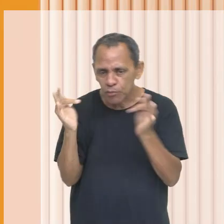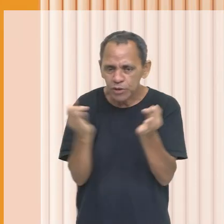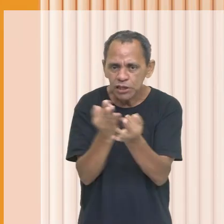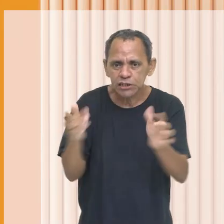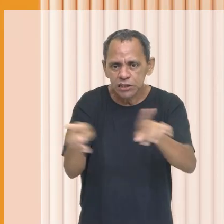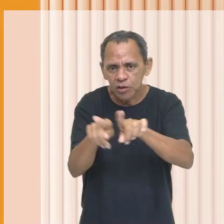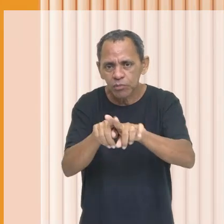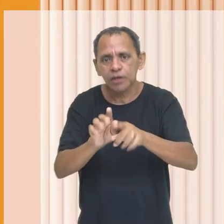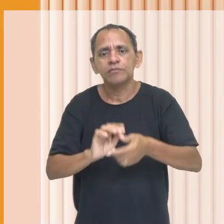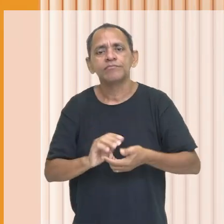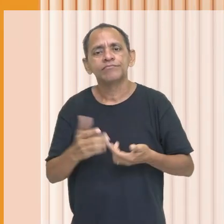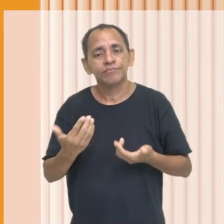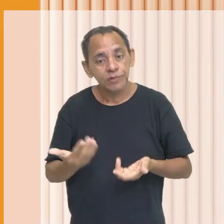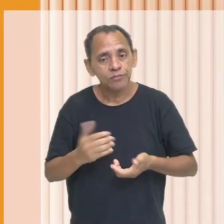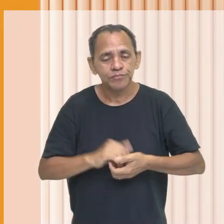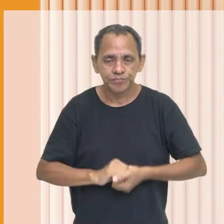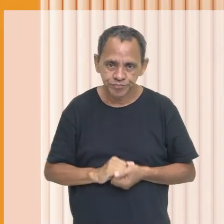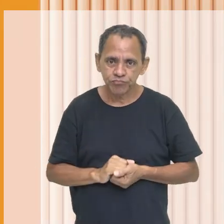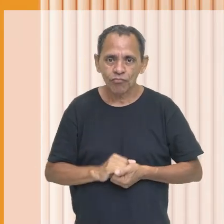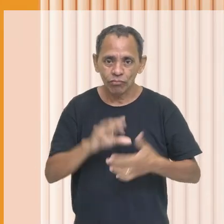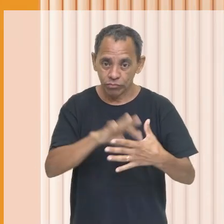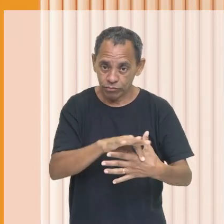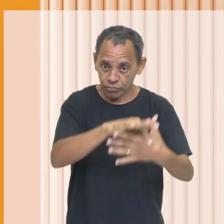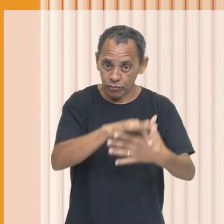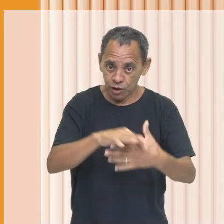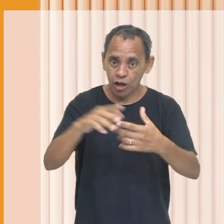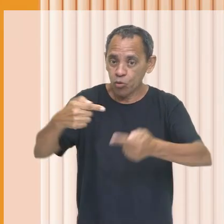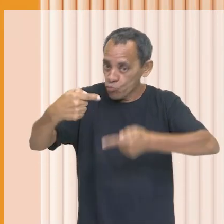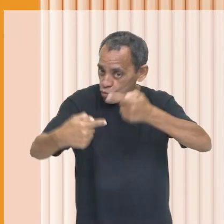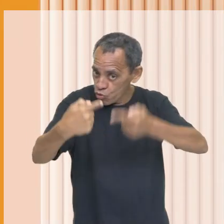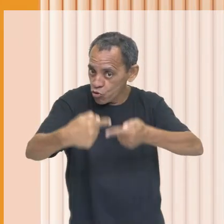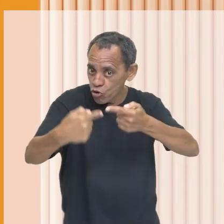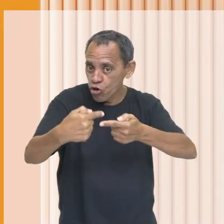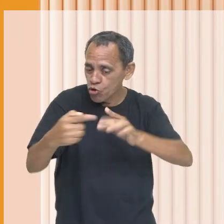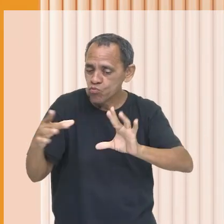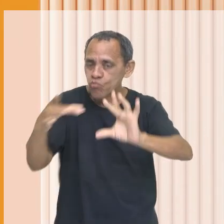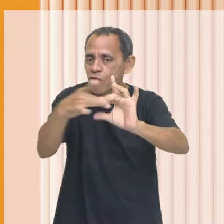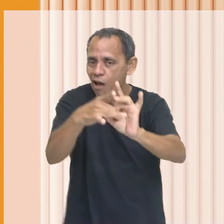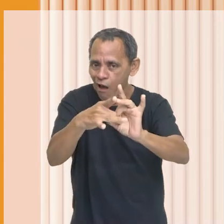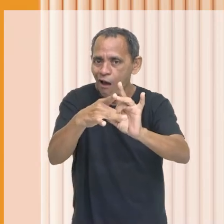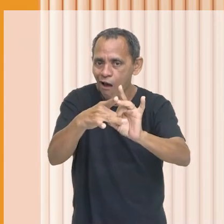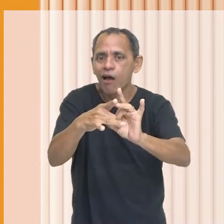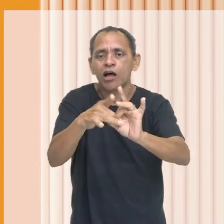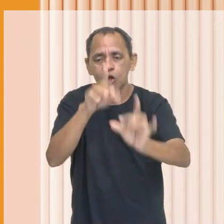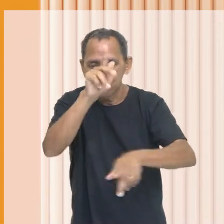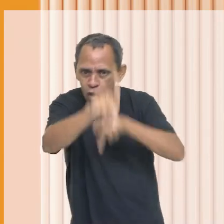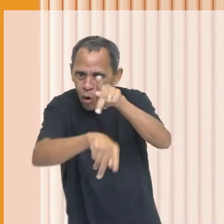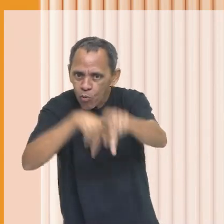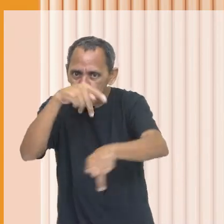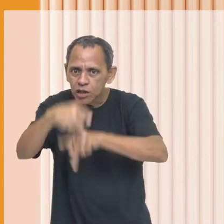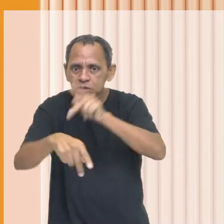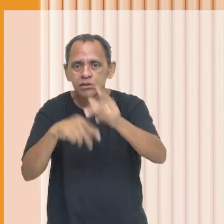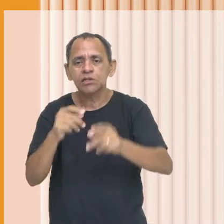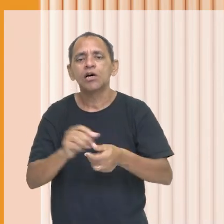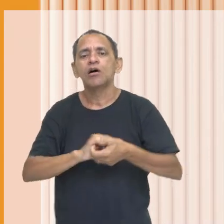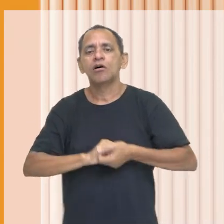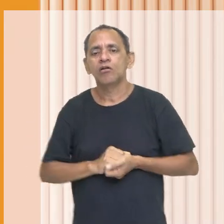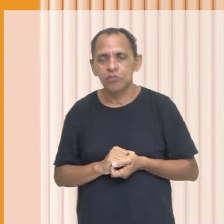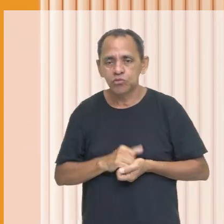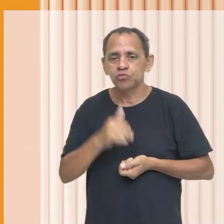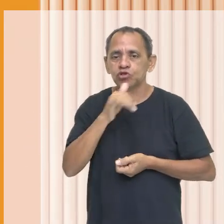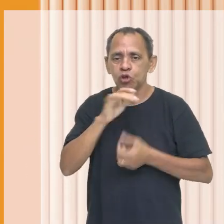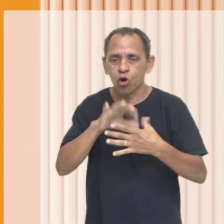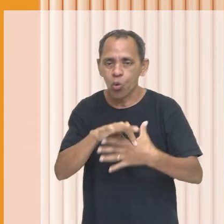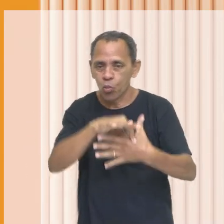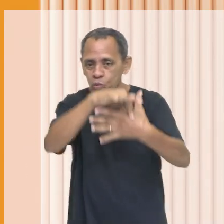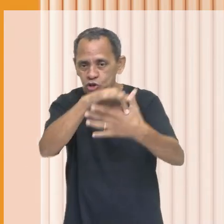o líder político se ligar emocionalmente à população ali que ele está naquele momento ali como liderança política.